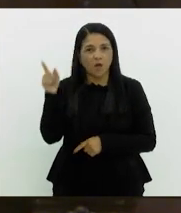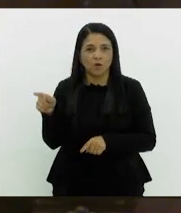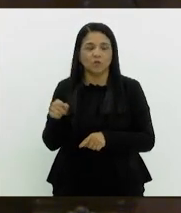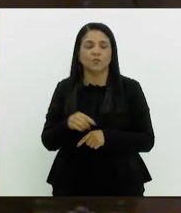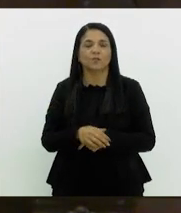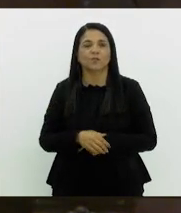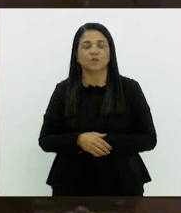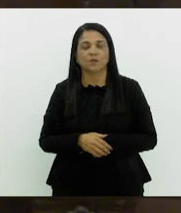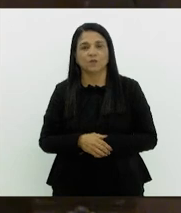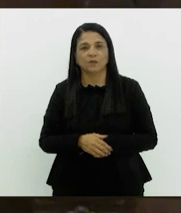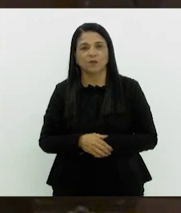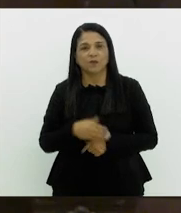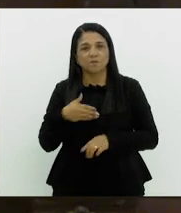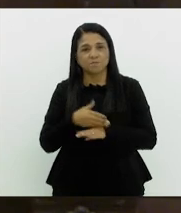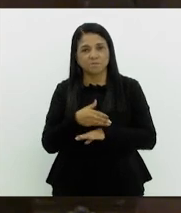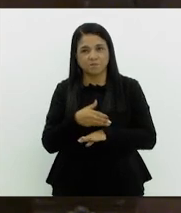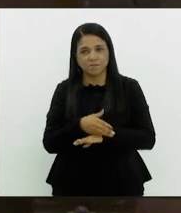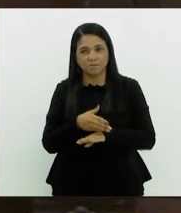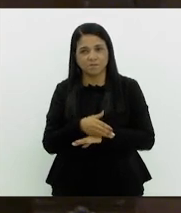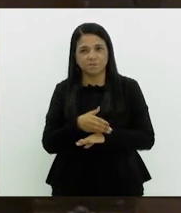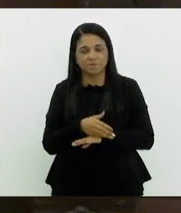também temos a presença,